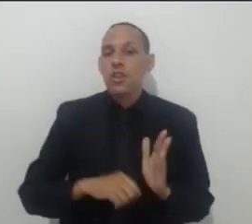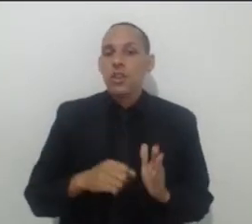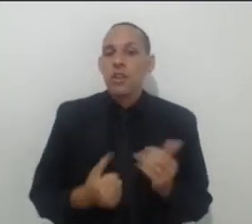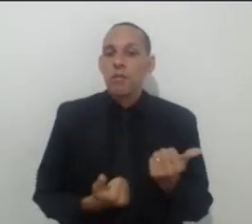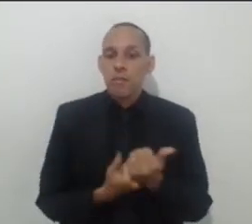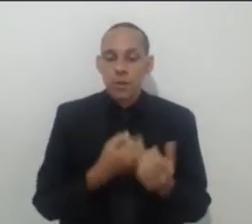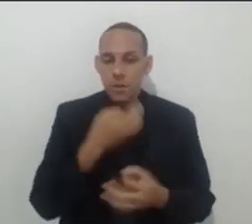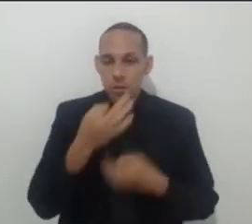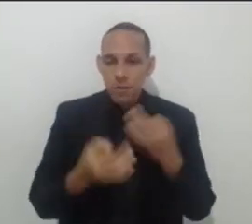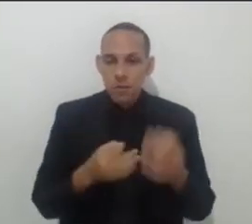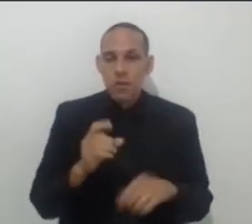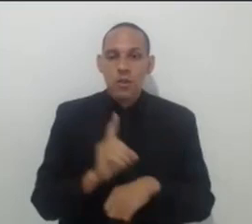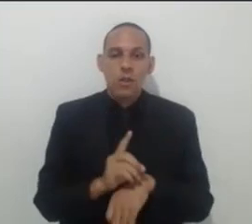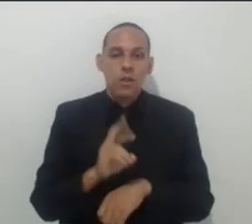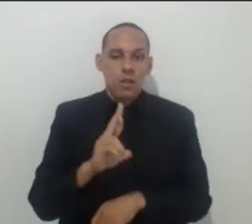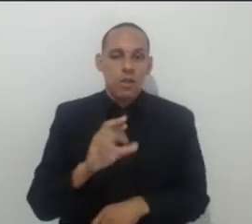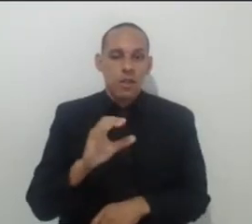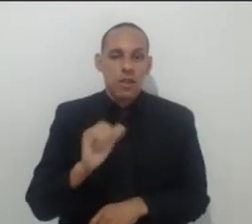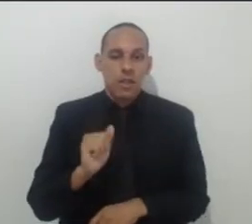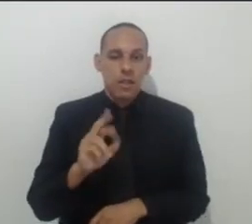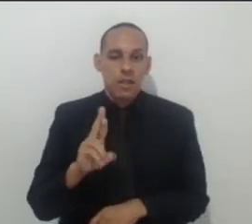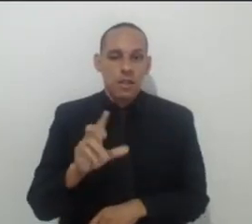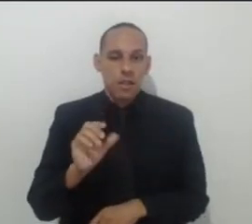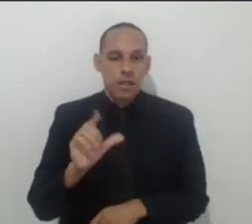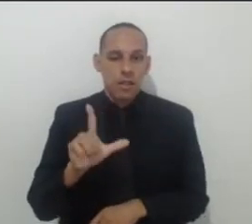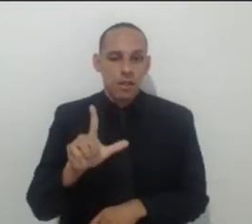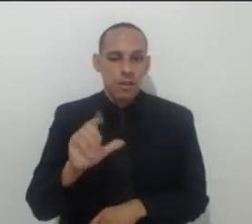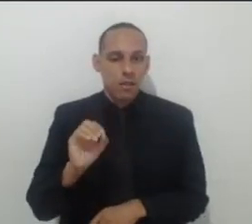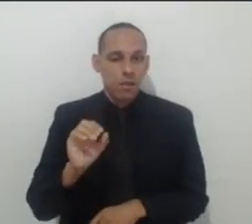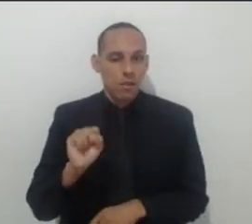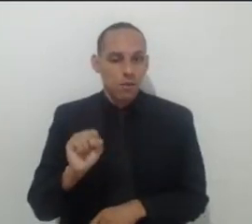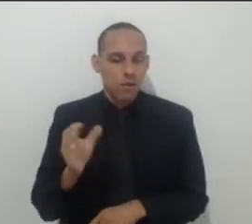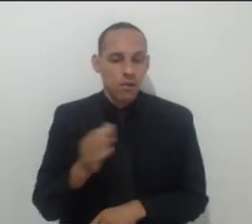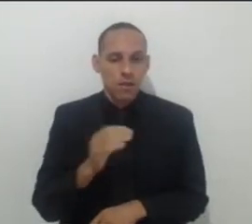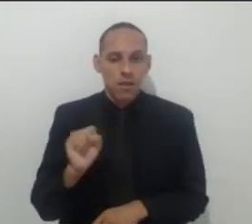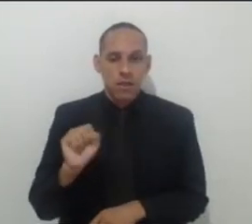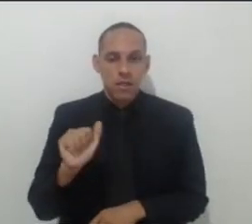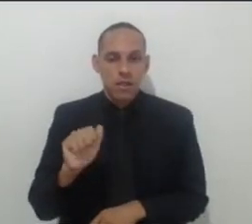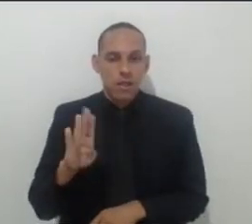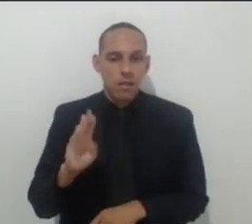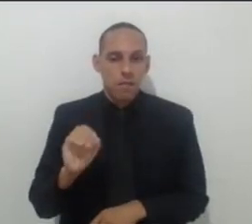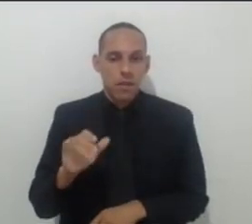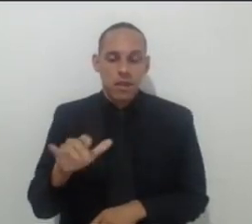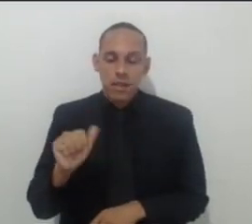Carlos Eduardo Leite Saboia, advogado da impetrante, e